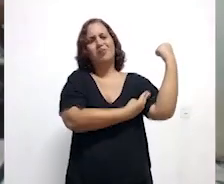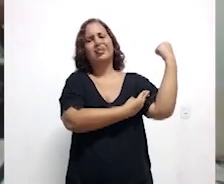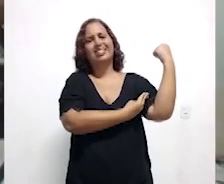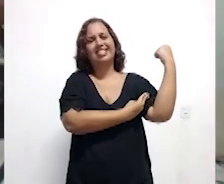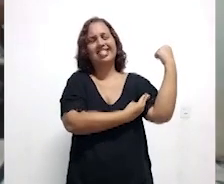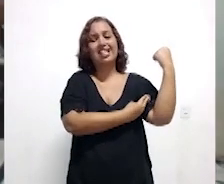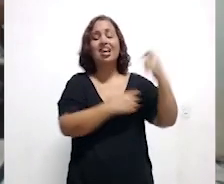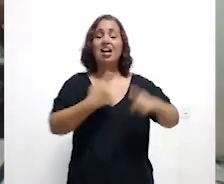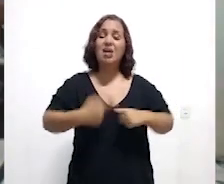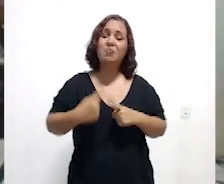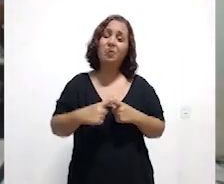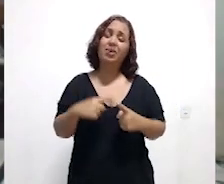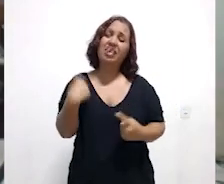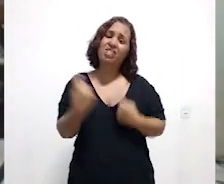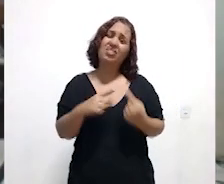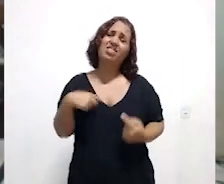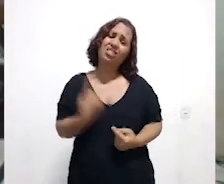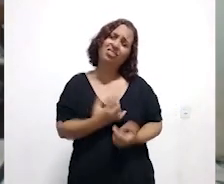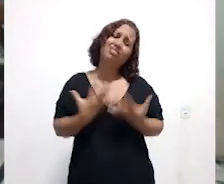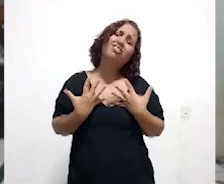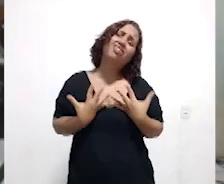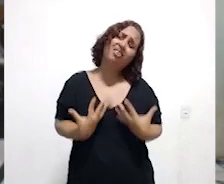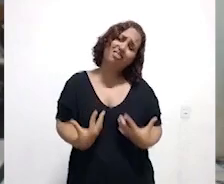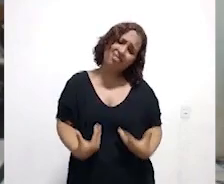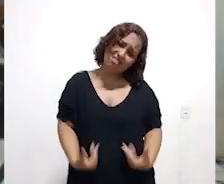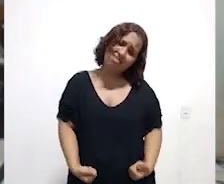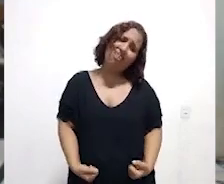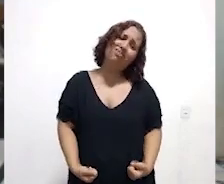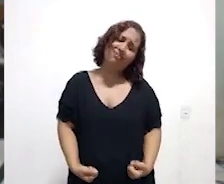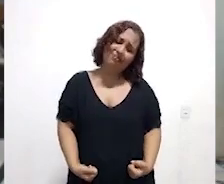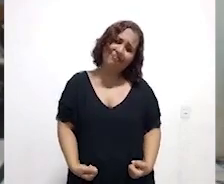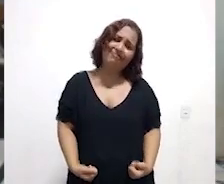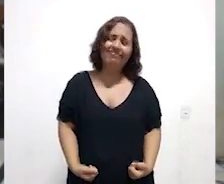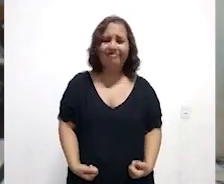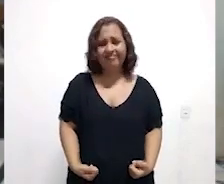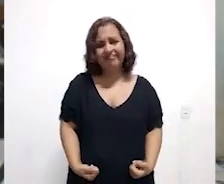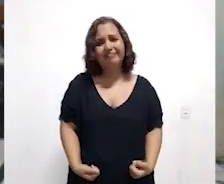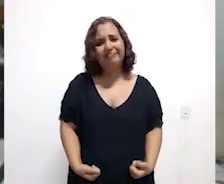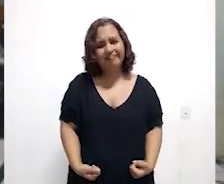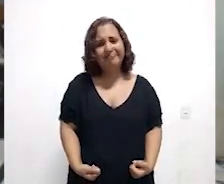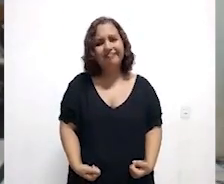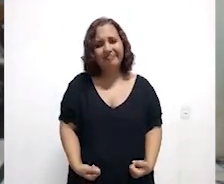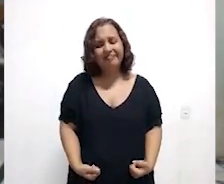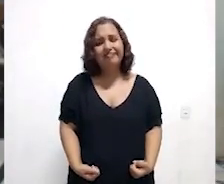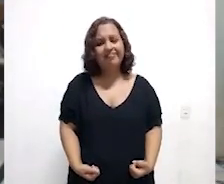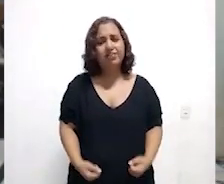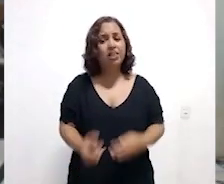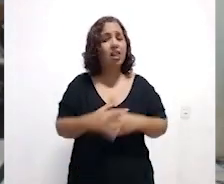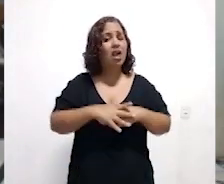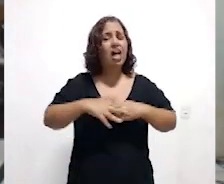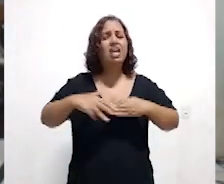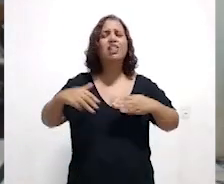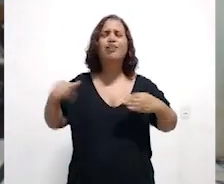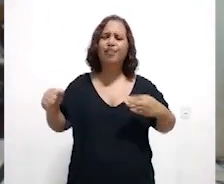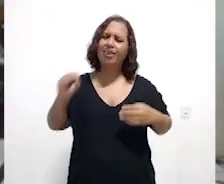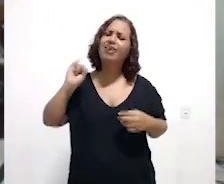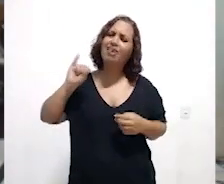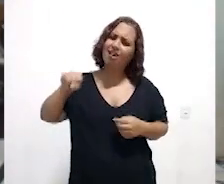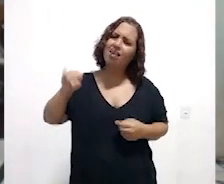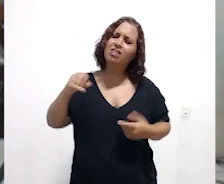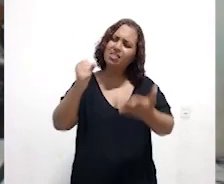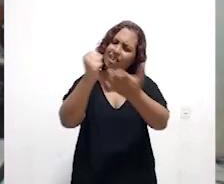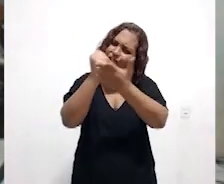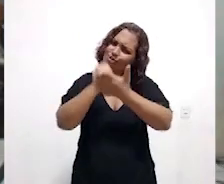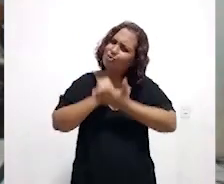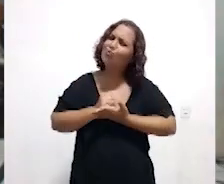vezes estamos cansados e sobrecarregados. Ele há de aliviar a nossa carga, Ele há de nos ajudar, Ele